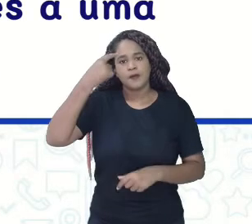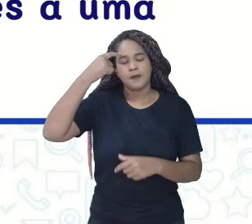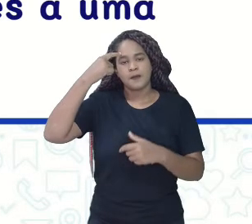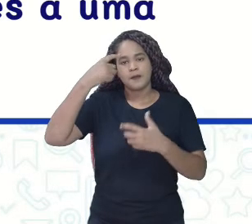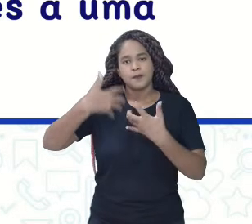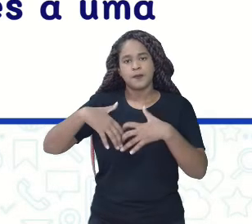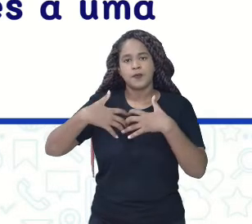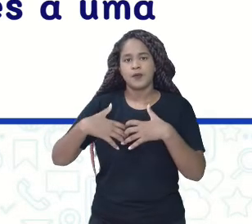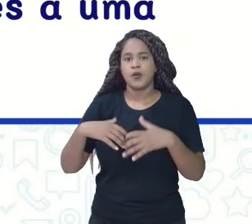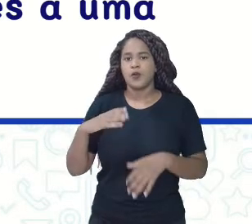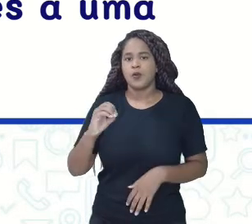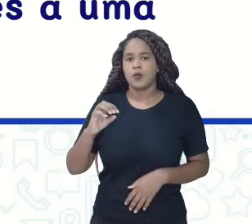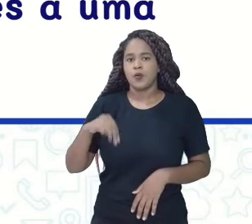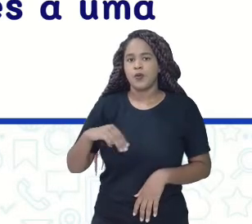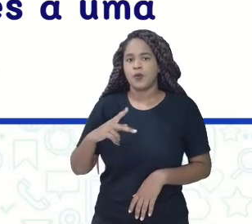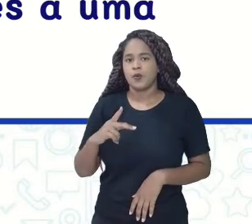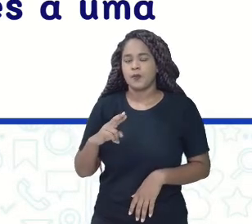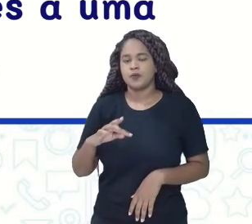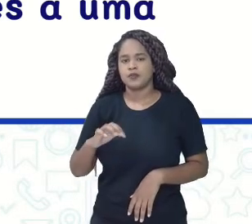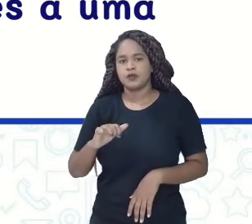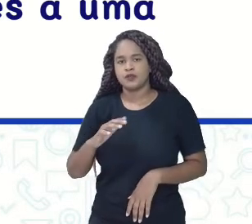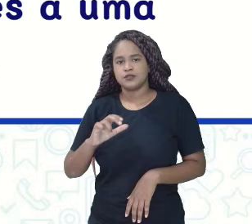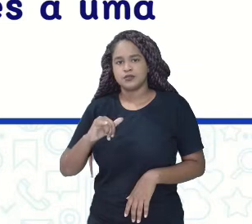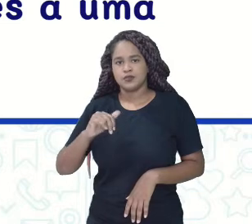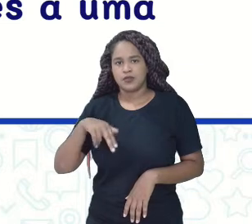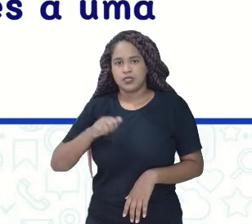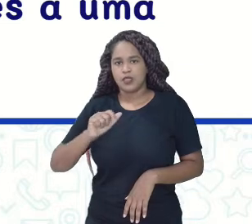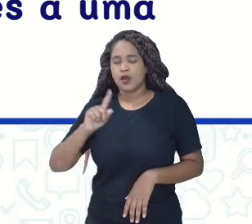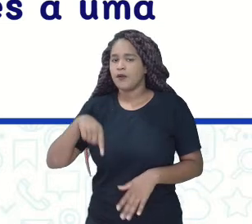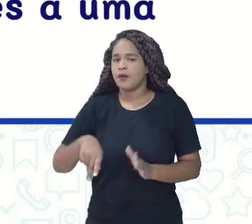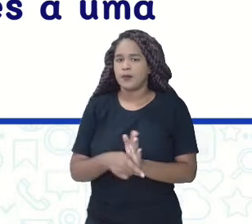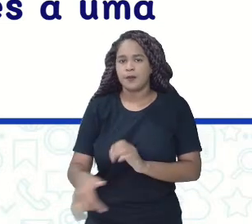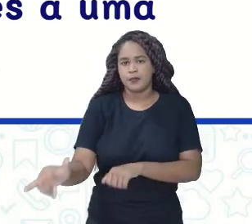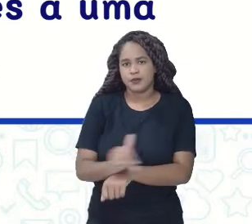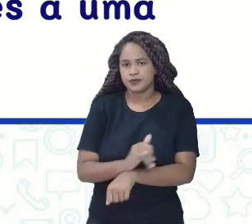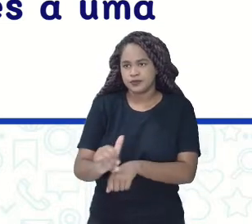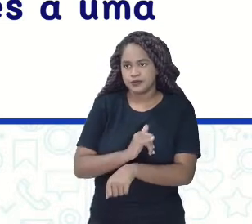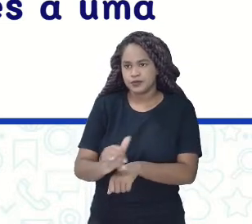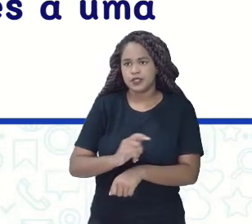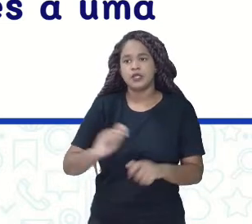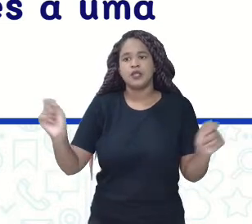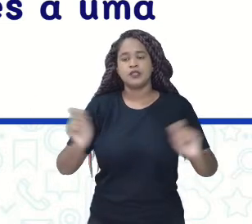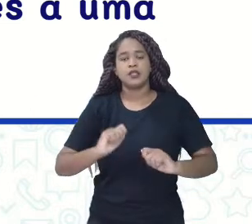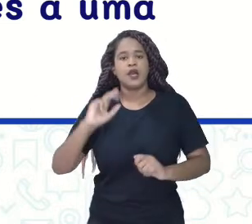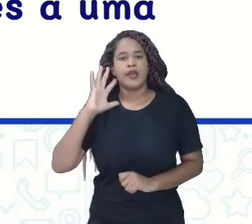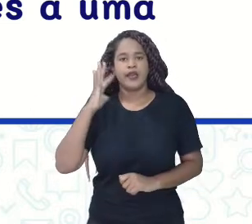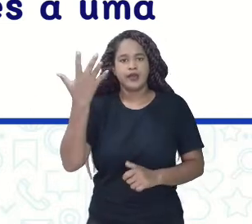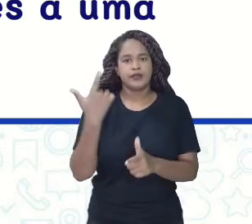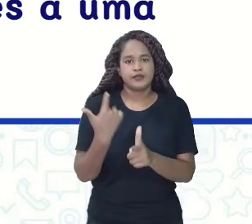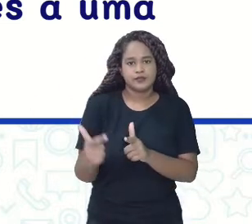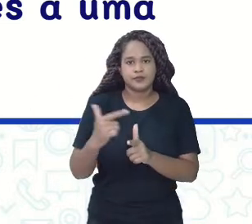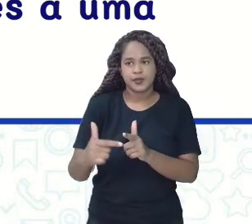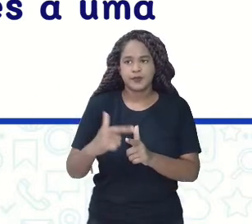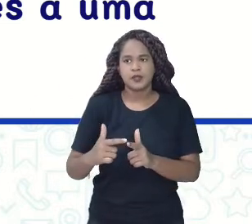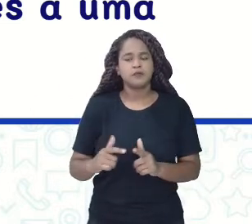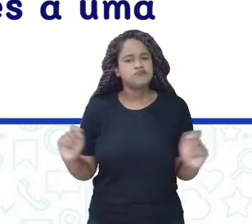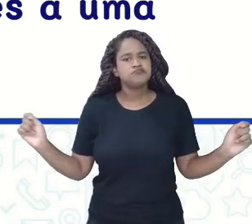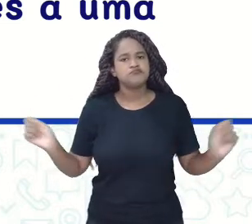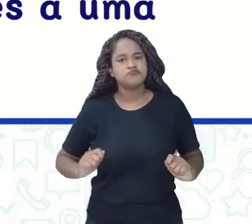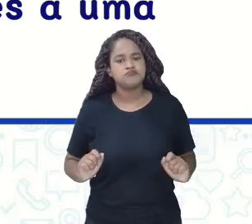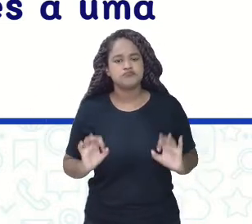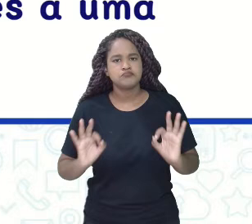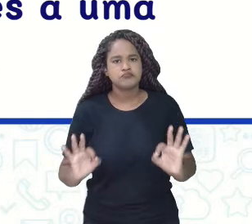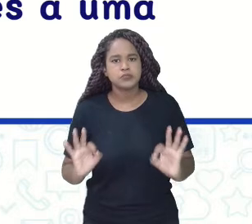que eu estou trazendo hoje, é que o pensamento computacional é uma estratégia que permite resolver problemas de forma